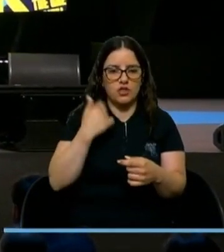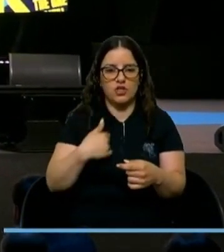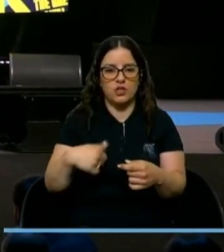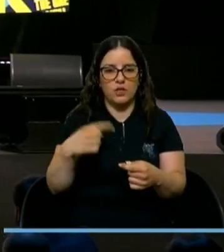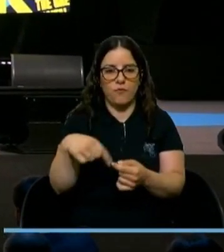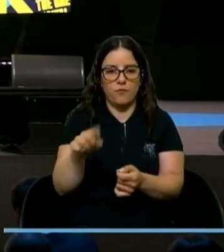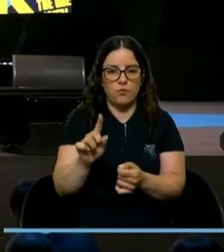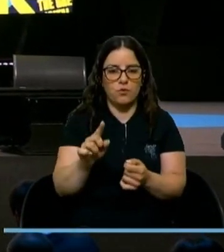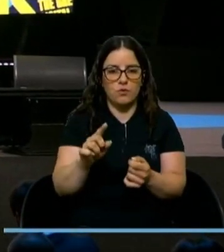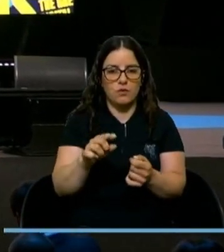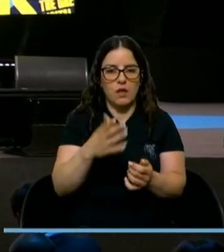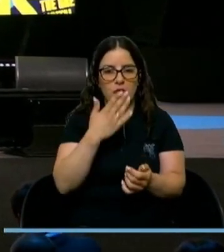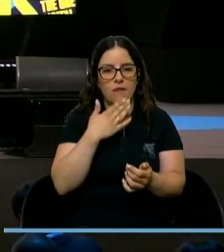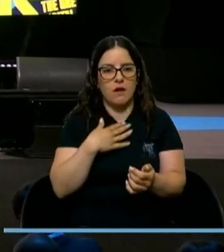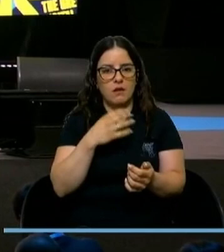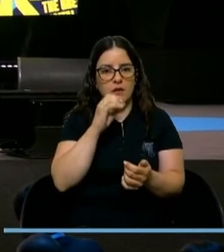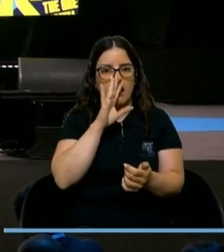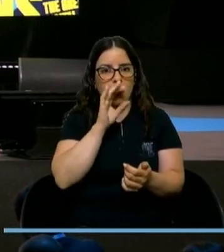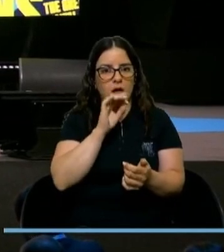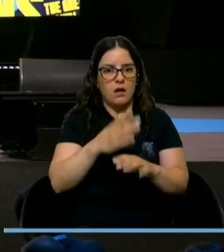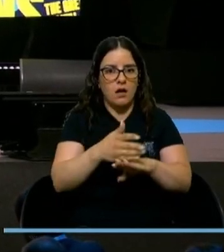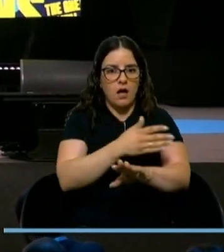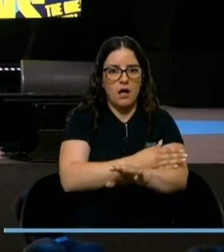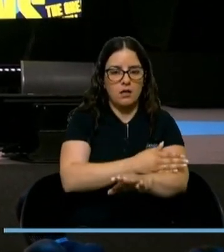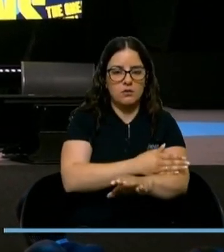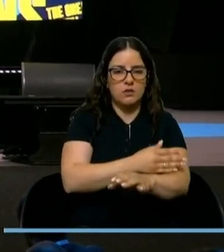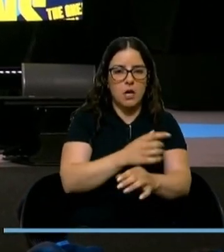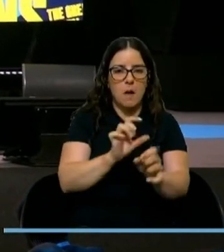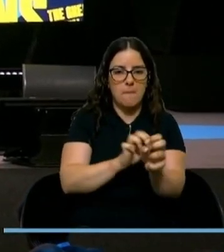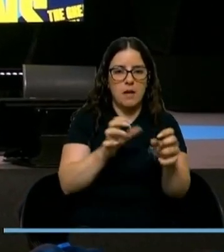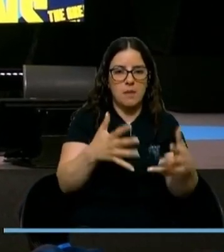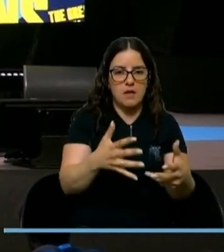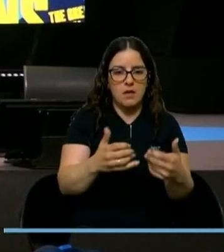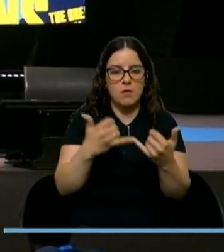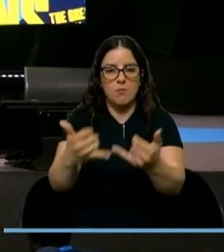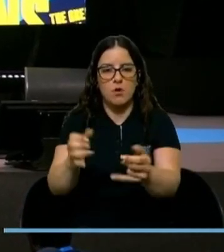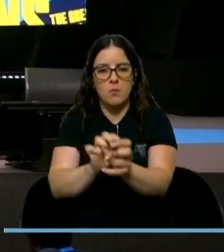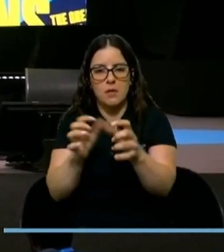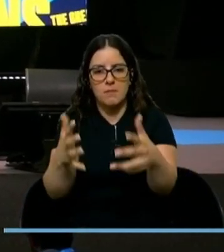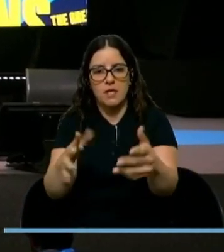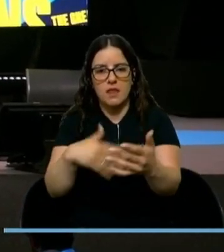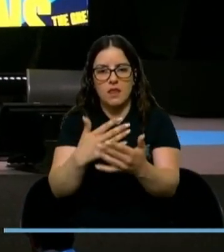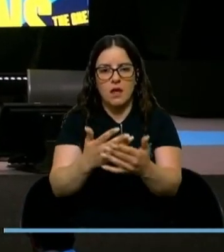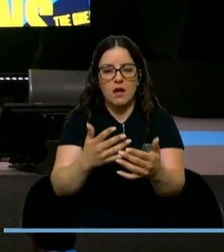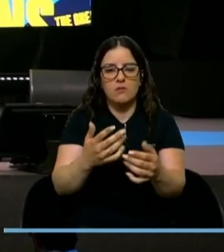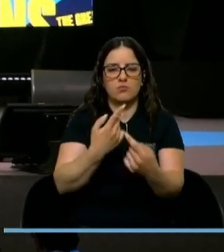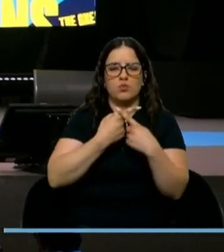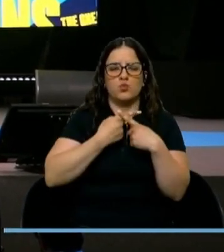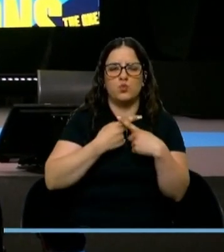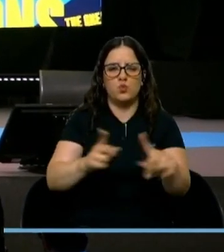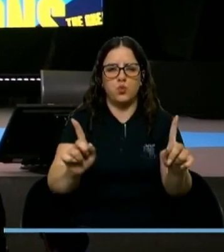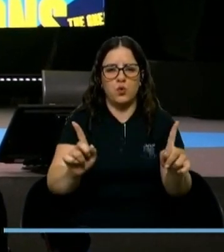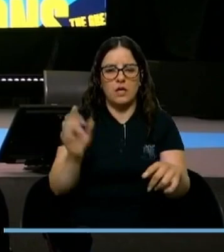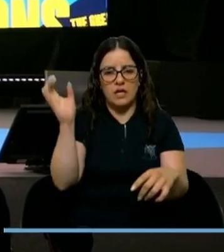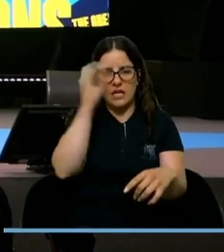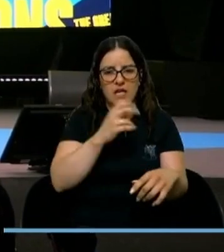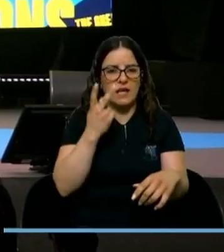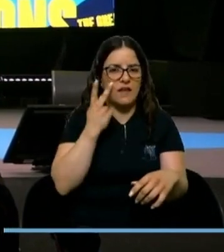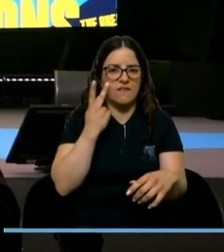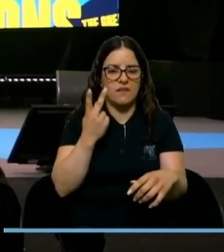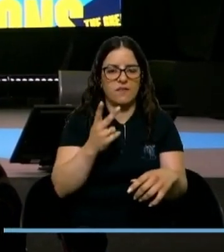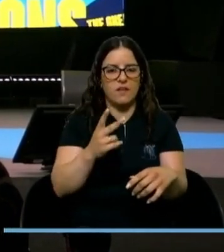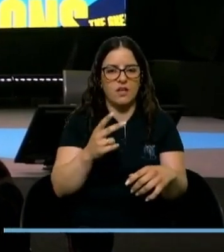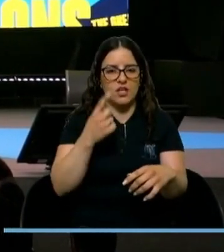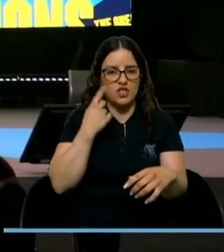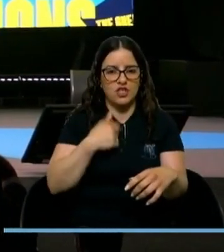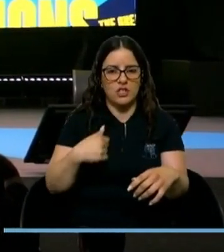muito admirado. Porque entre antes e depois da pandemia, a China é um país completamente diferente. Ninguém vive na China, pelo menos em Pequim, onde